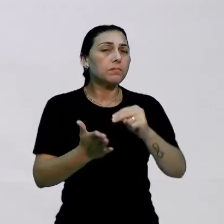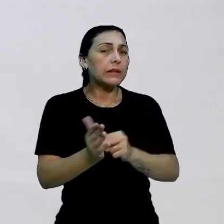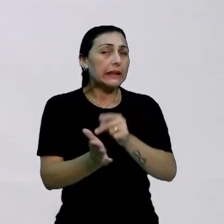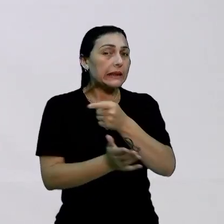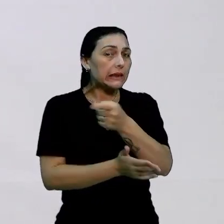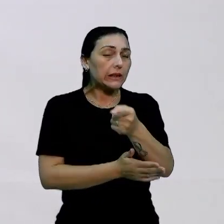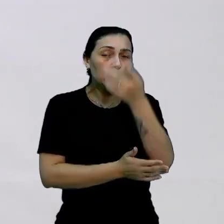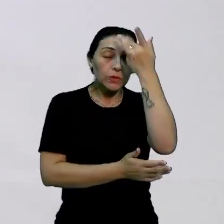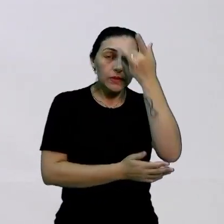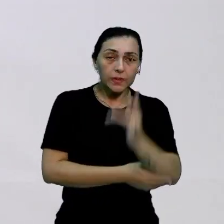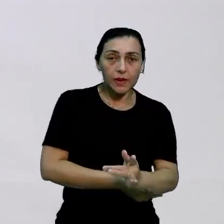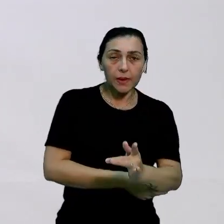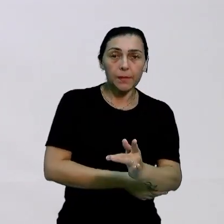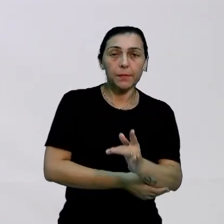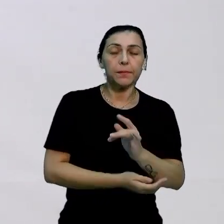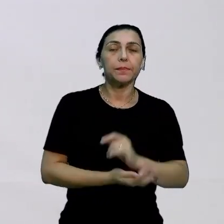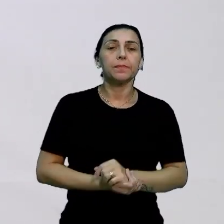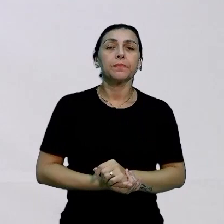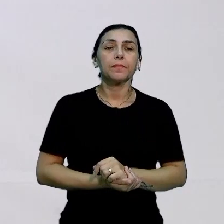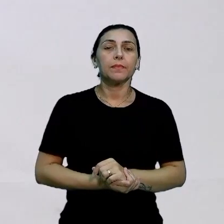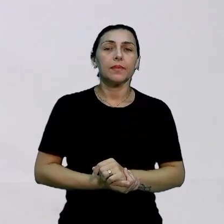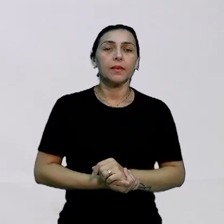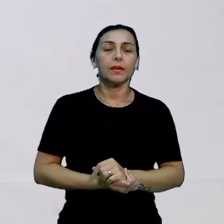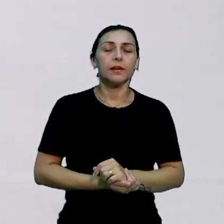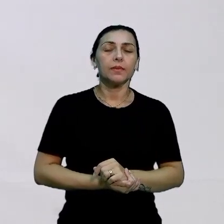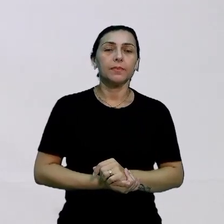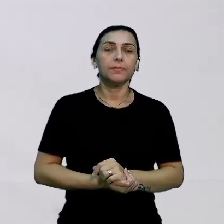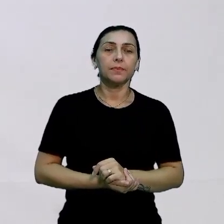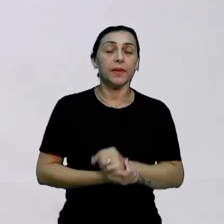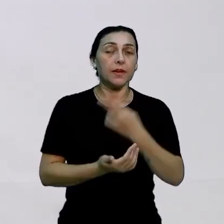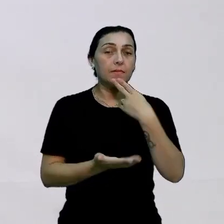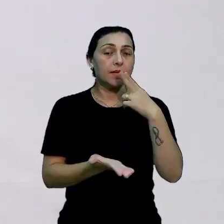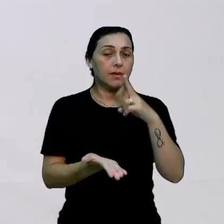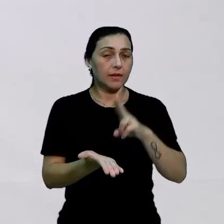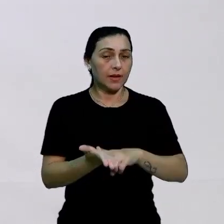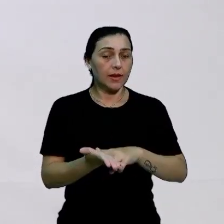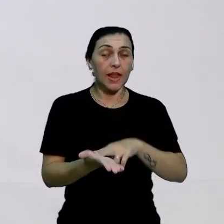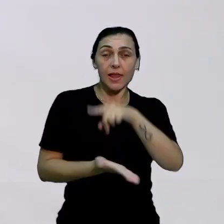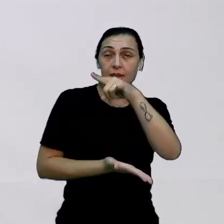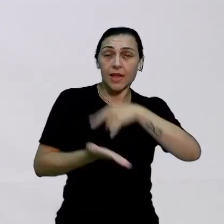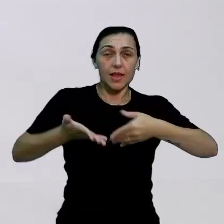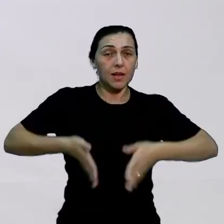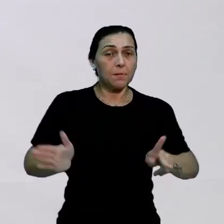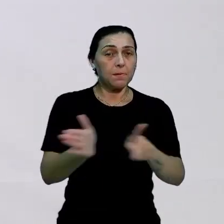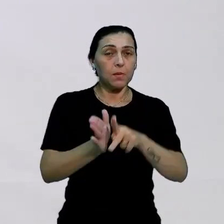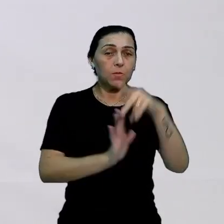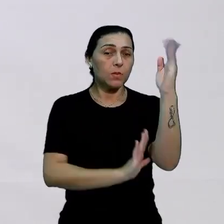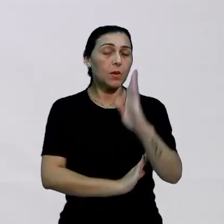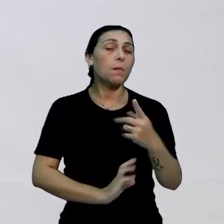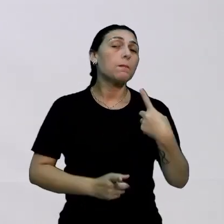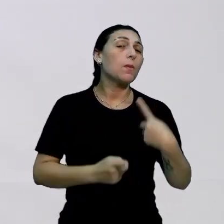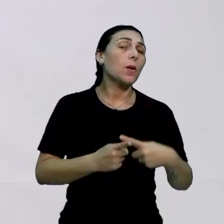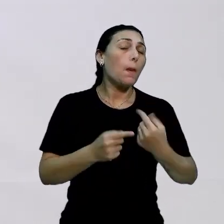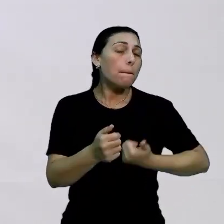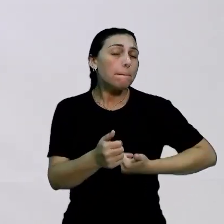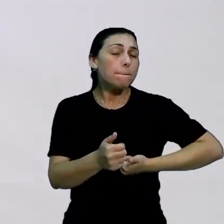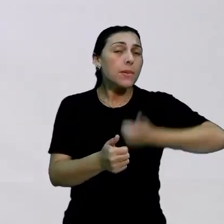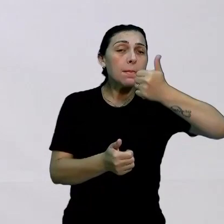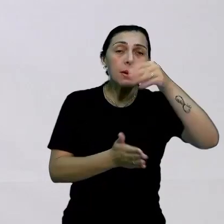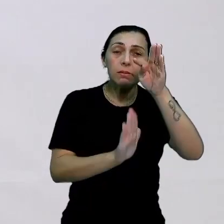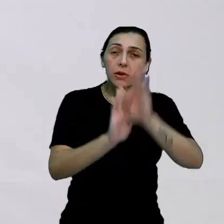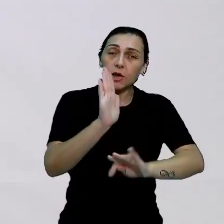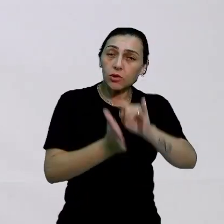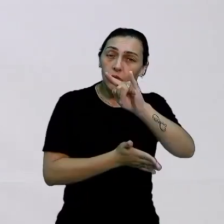não sabe, é considerada a certidão de nascimento do Brasil. Por quê? Porque foi o primeiro